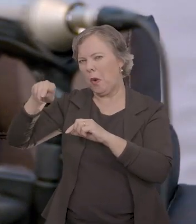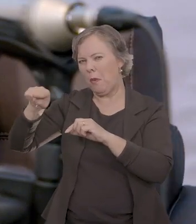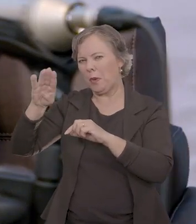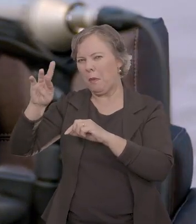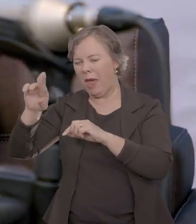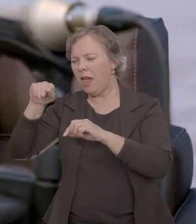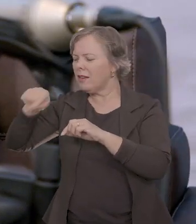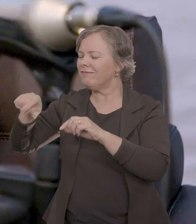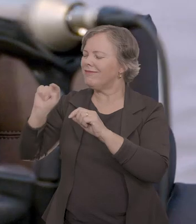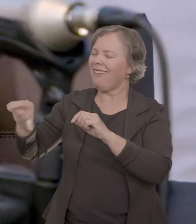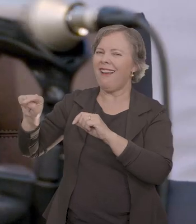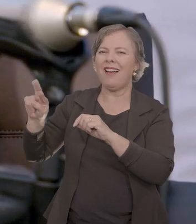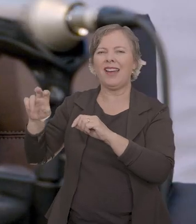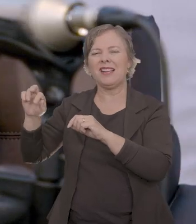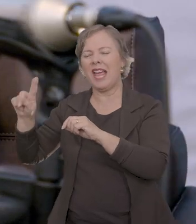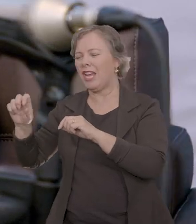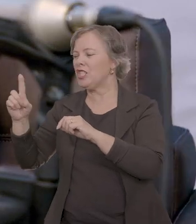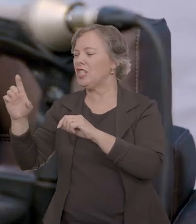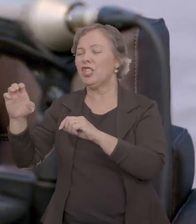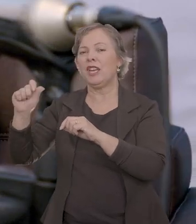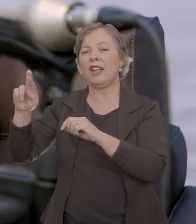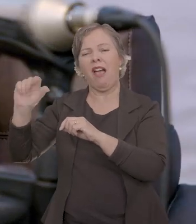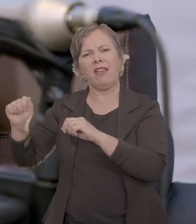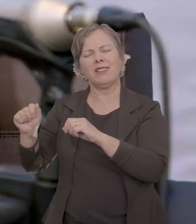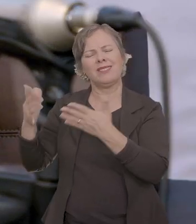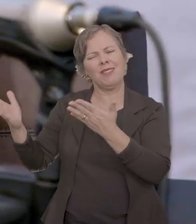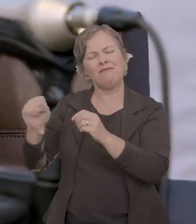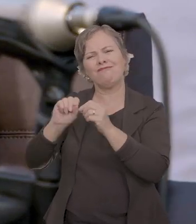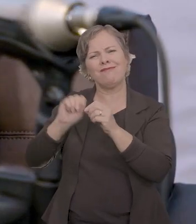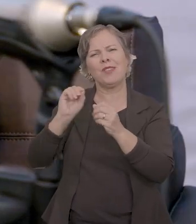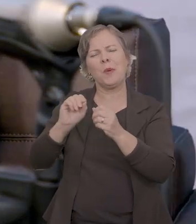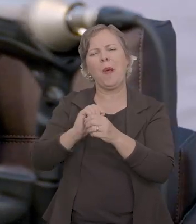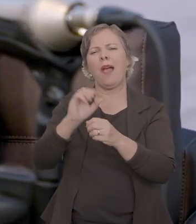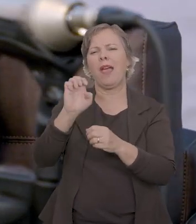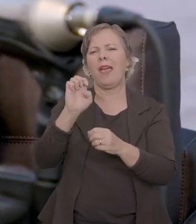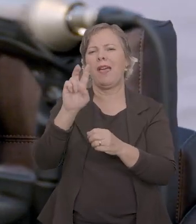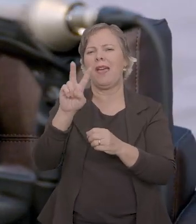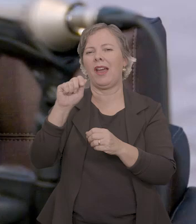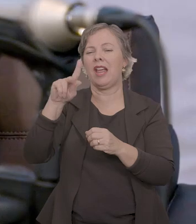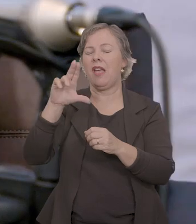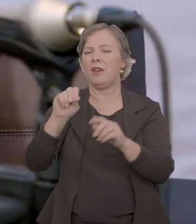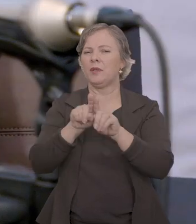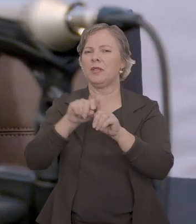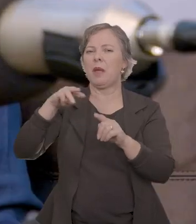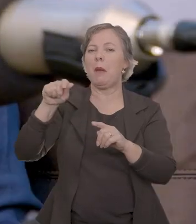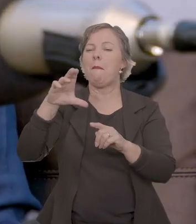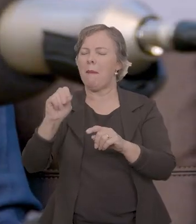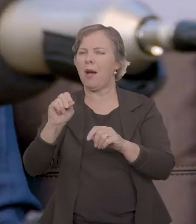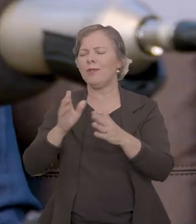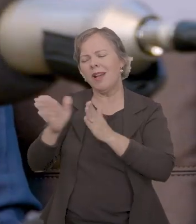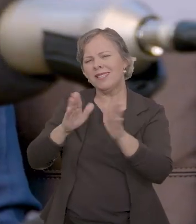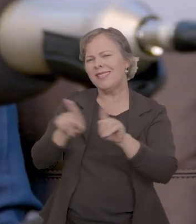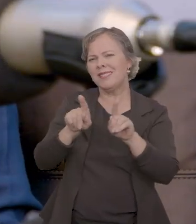e clicar em Rede de Carreiras. A gravação, edição e finalização desse podcast é de Evandro Gangana e Marco Antônio Pereira.